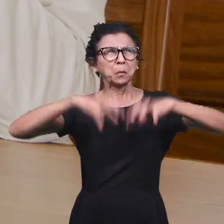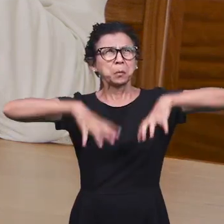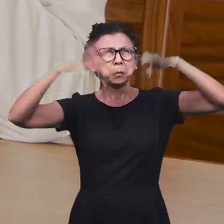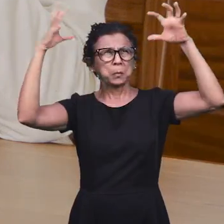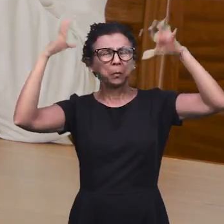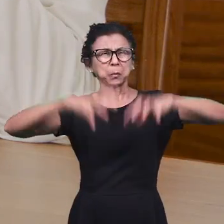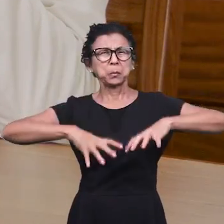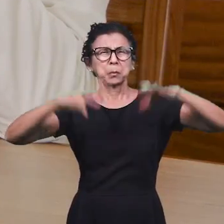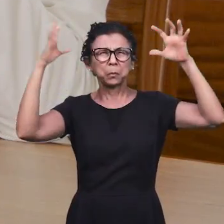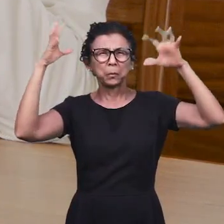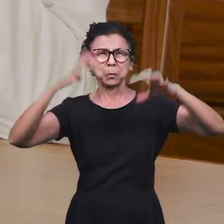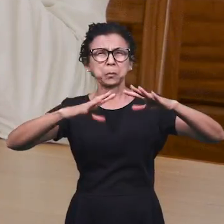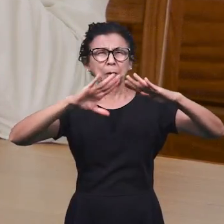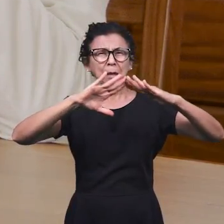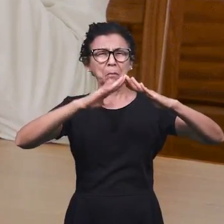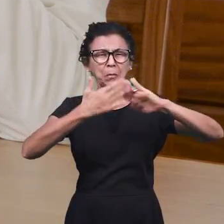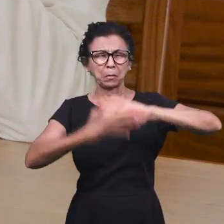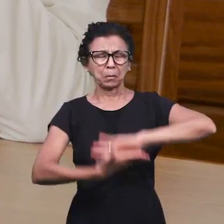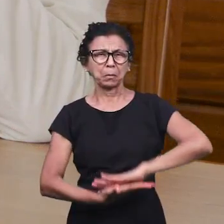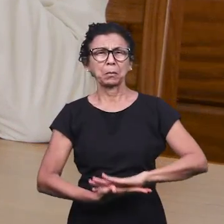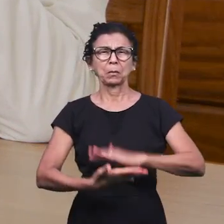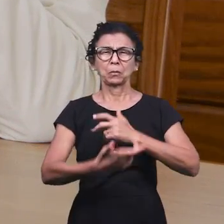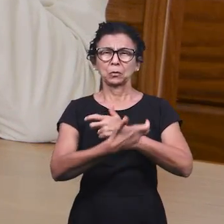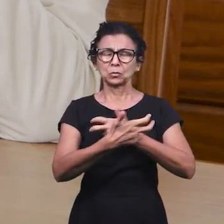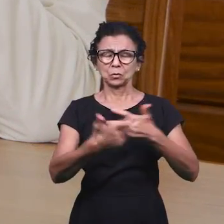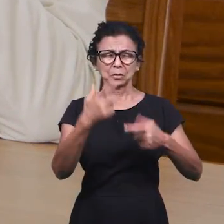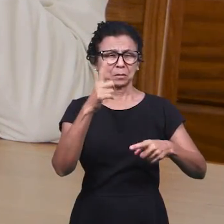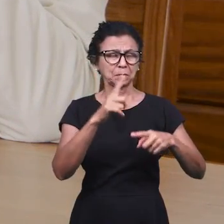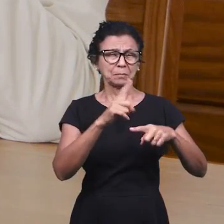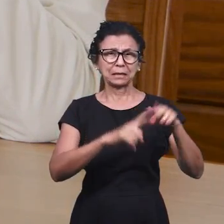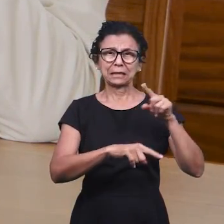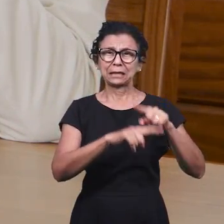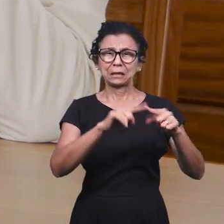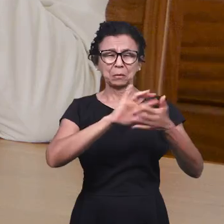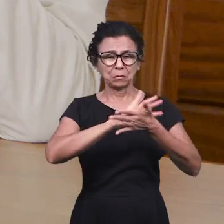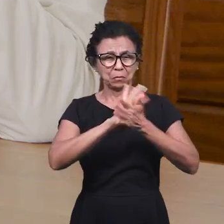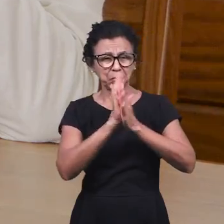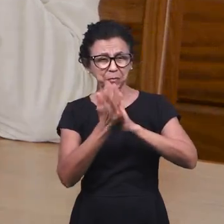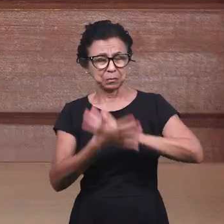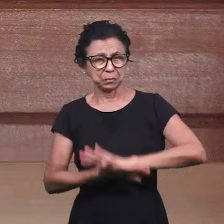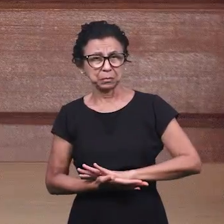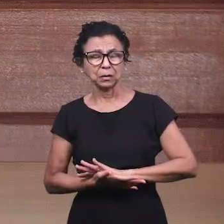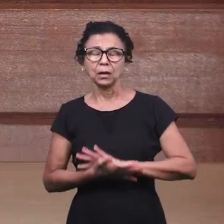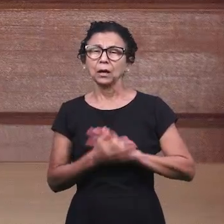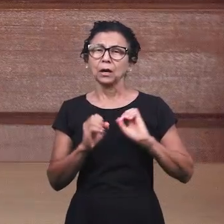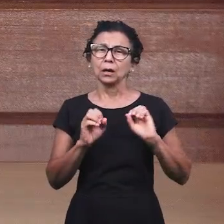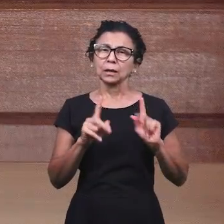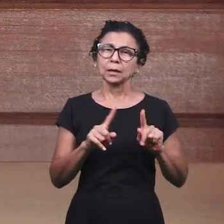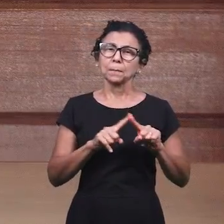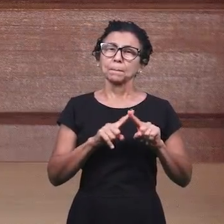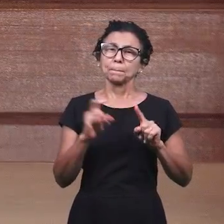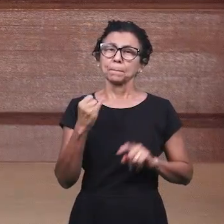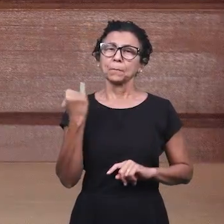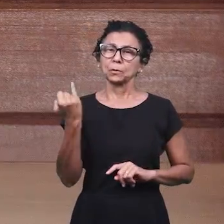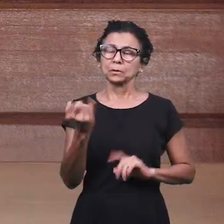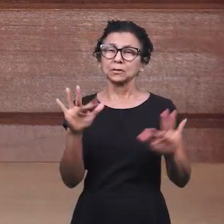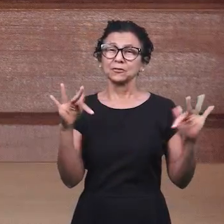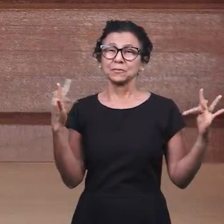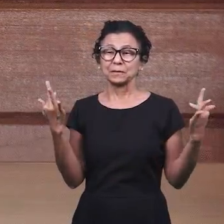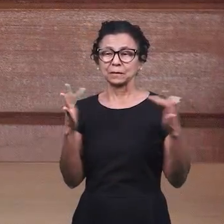importante é destruiu a casa, o material, mas o espiritual permaneceu firme, isso que é importante. Né? É um ponto